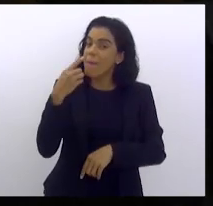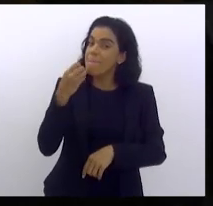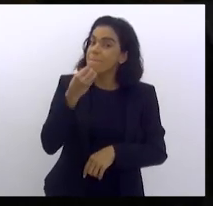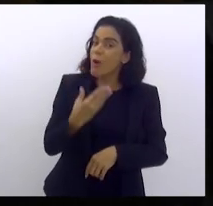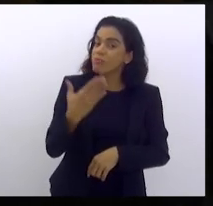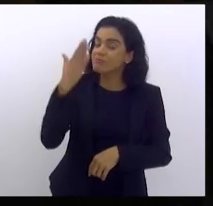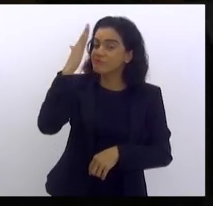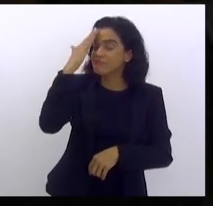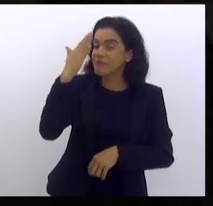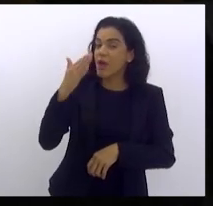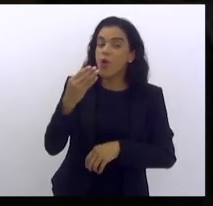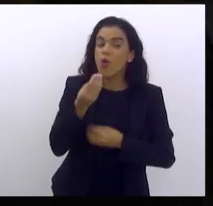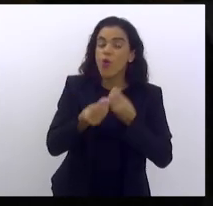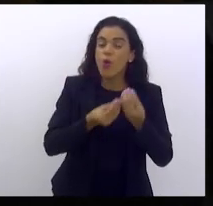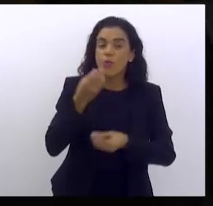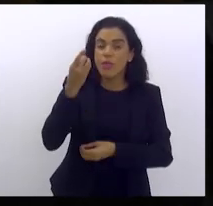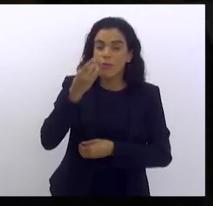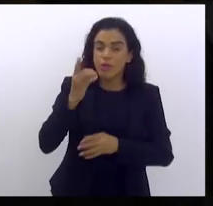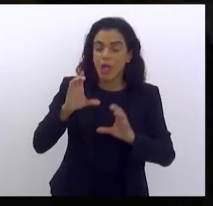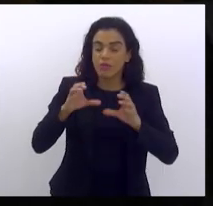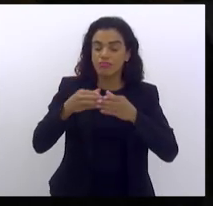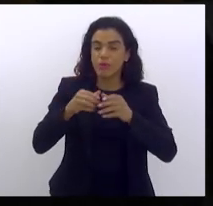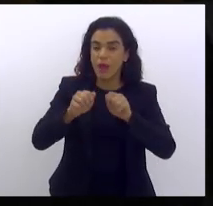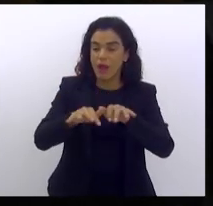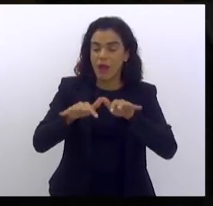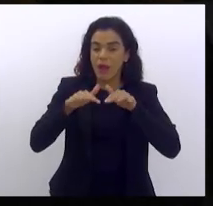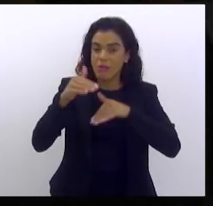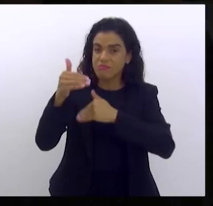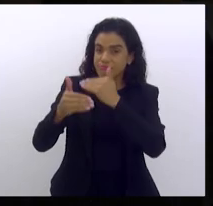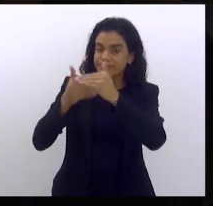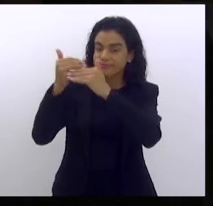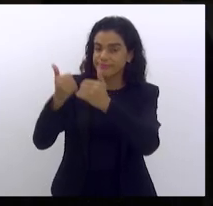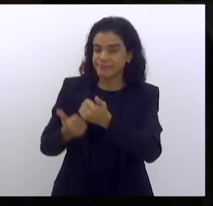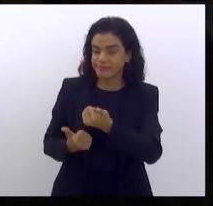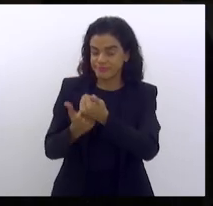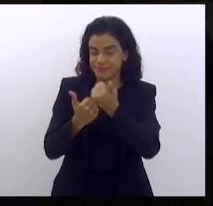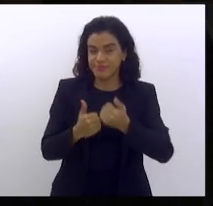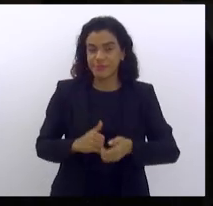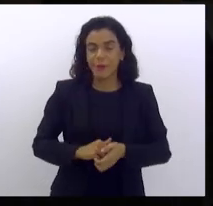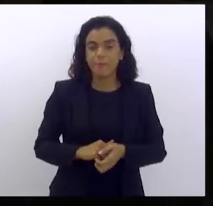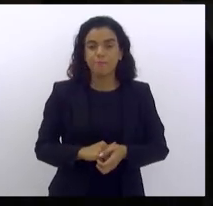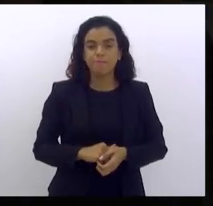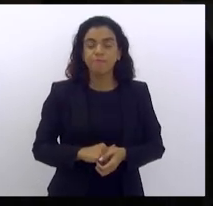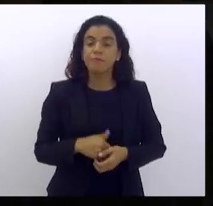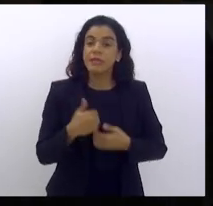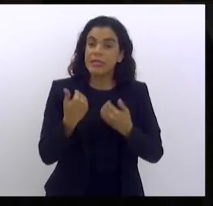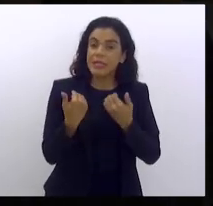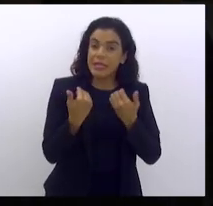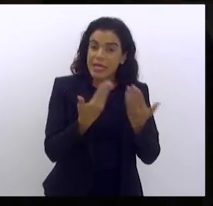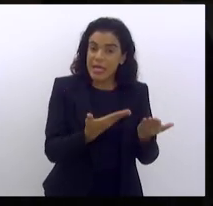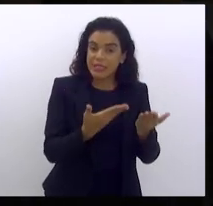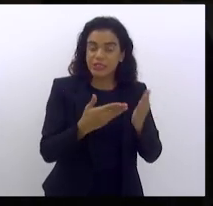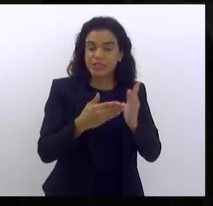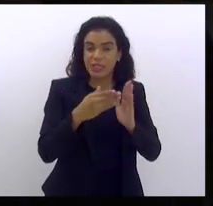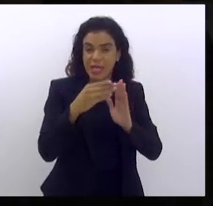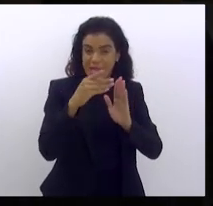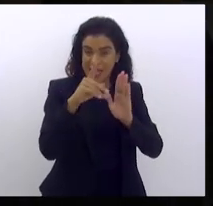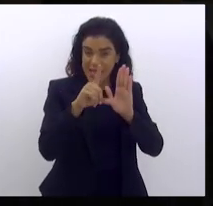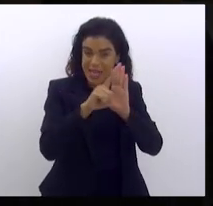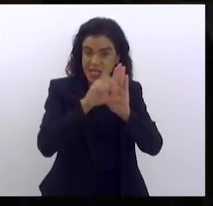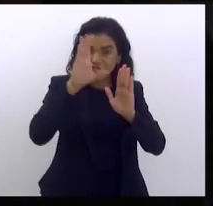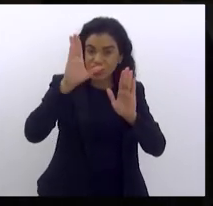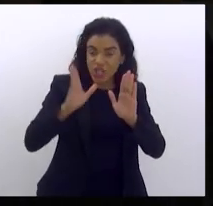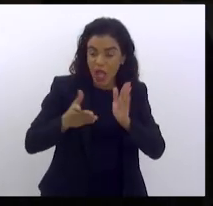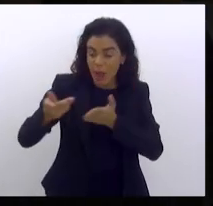avança. E eu tenho certeza, deputado Pedro Brazão, que esta lei, quando for